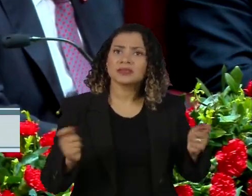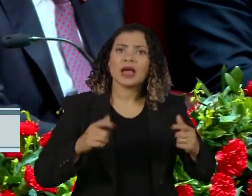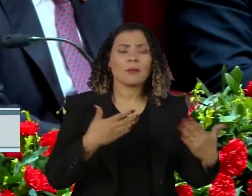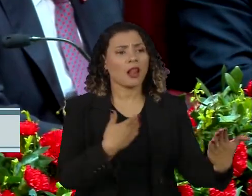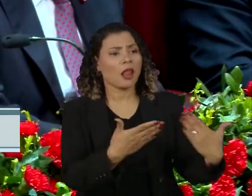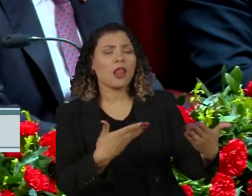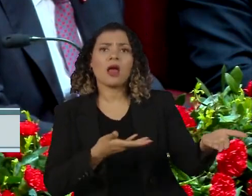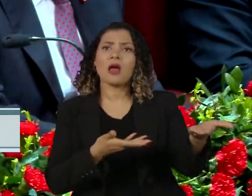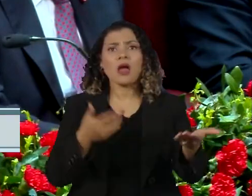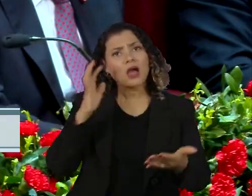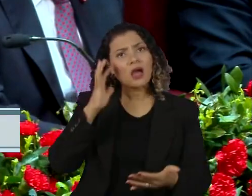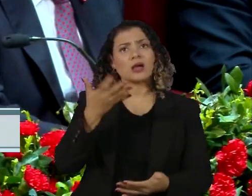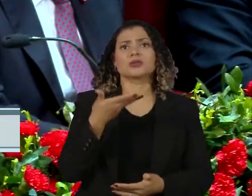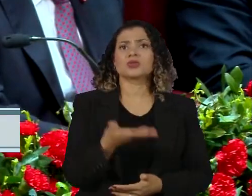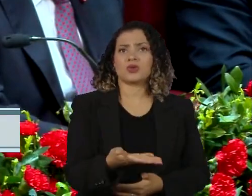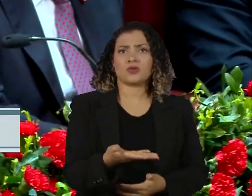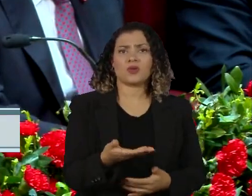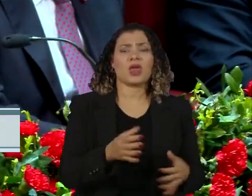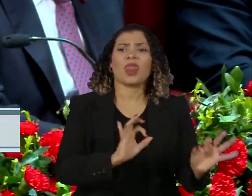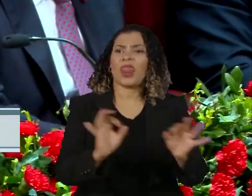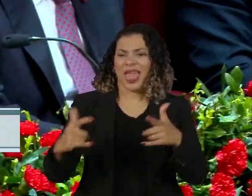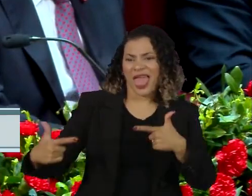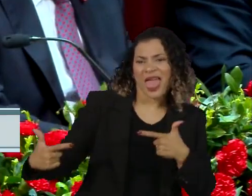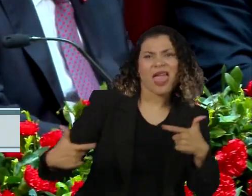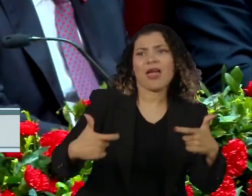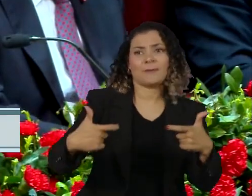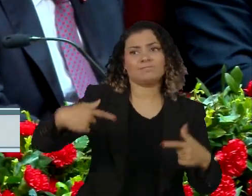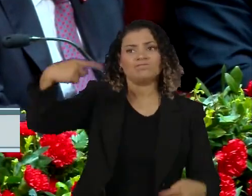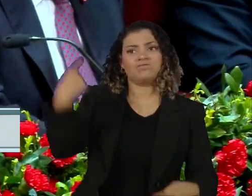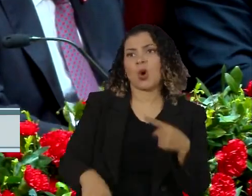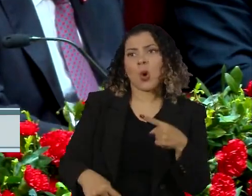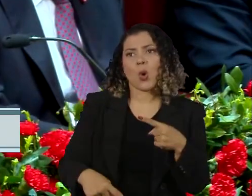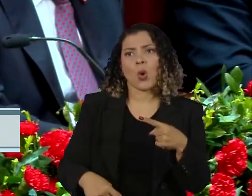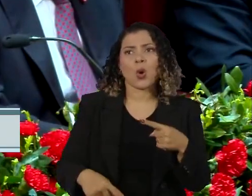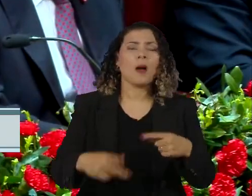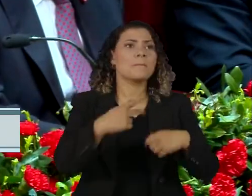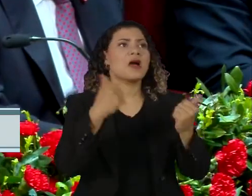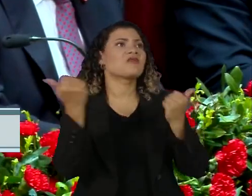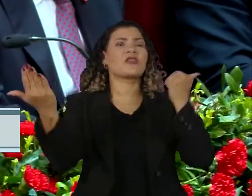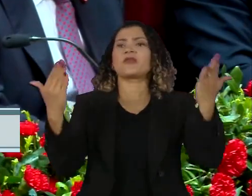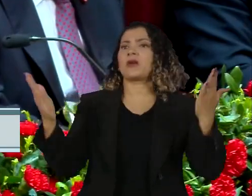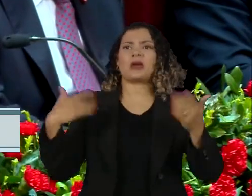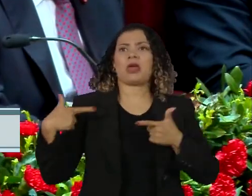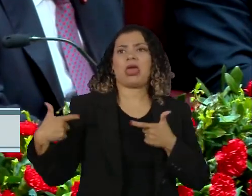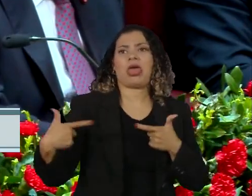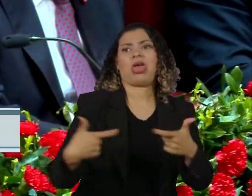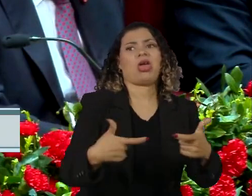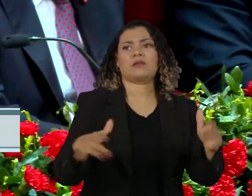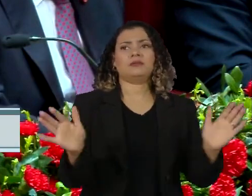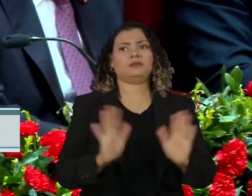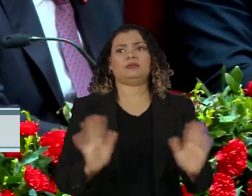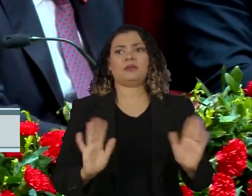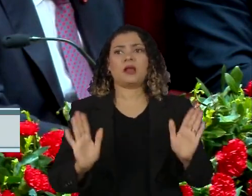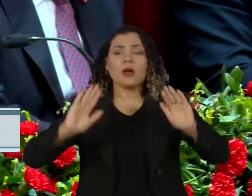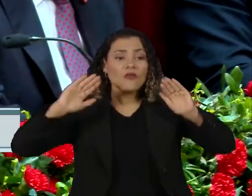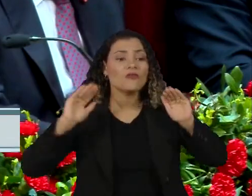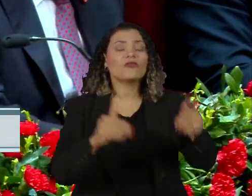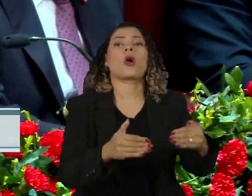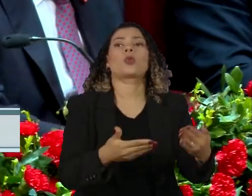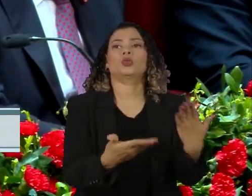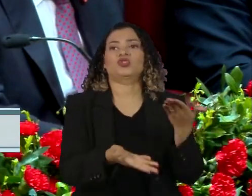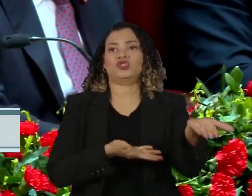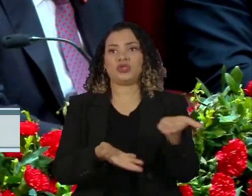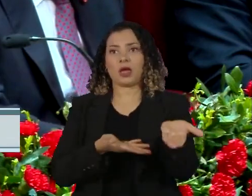Nenhuma solução de qualquer conflito nacional ou internacional será duradoura se não for baseada no